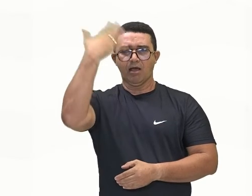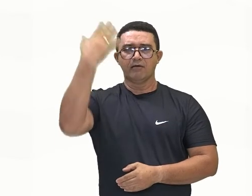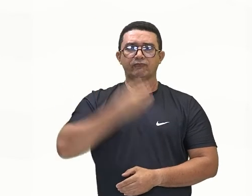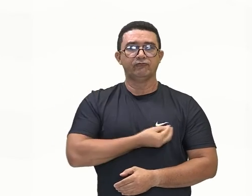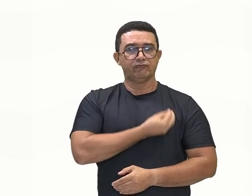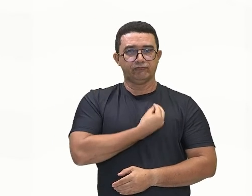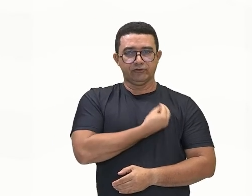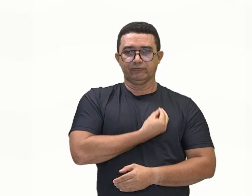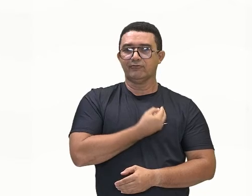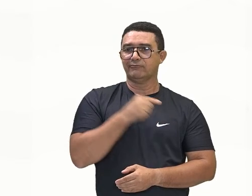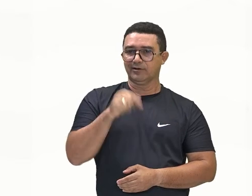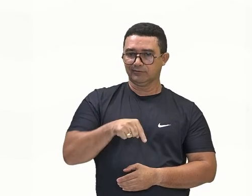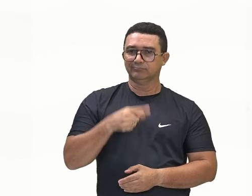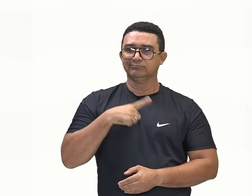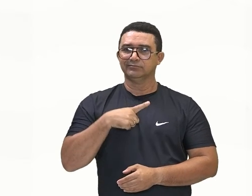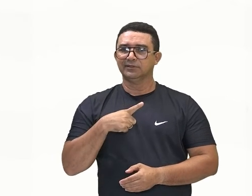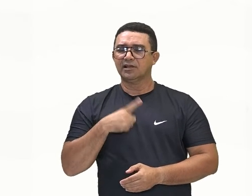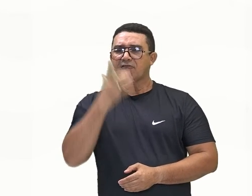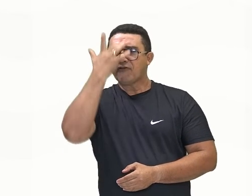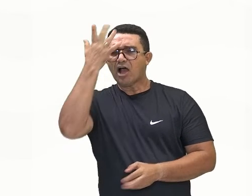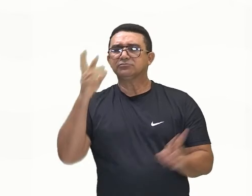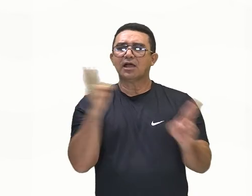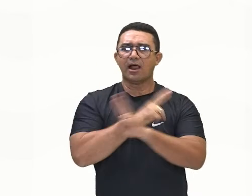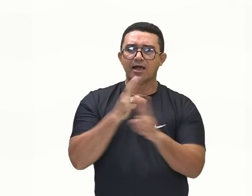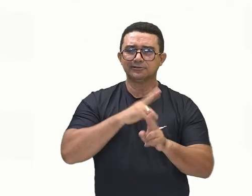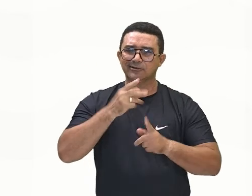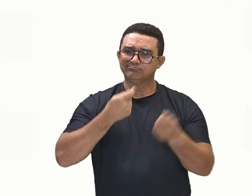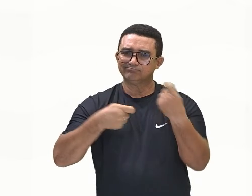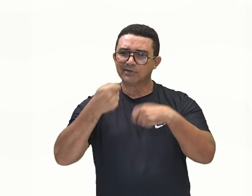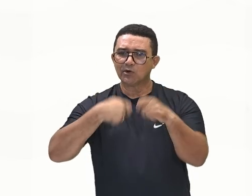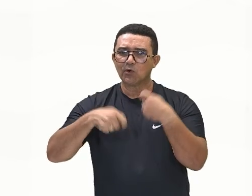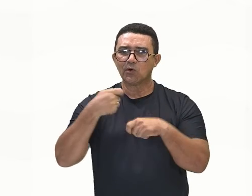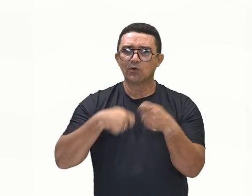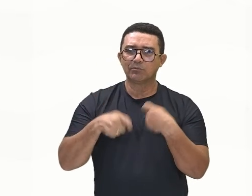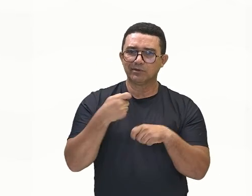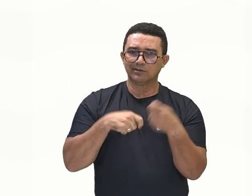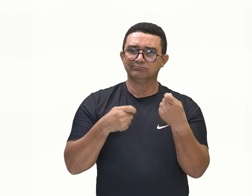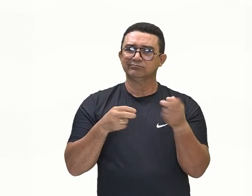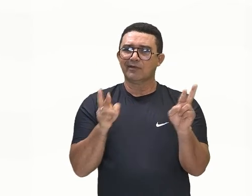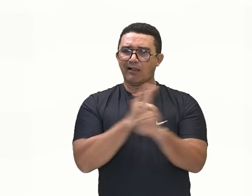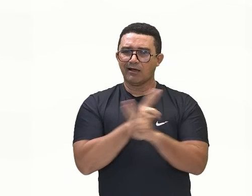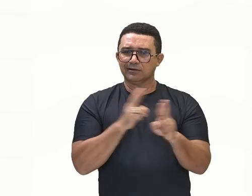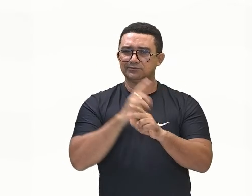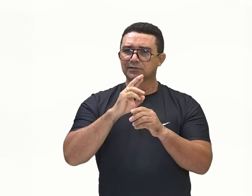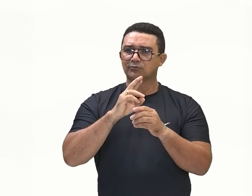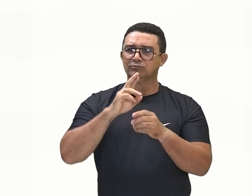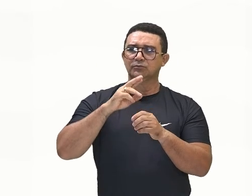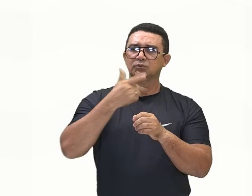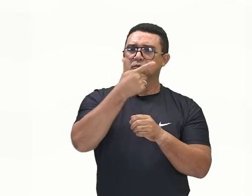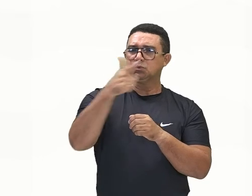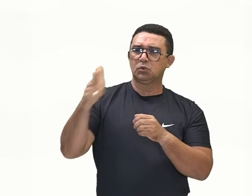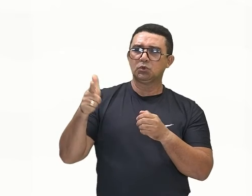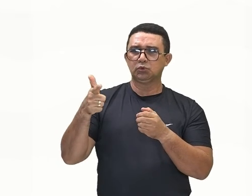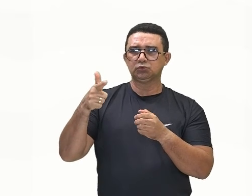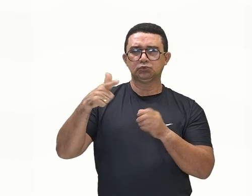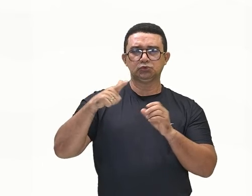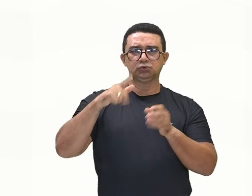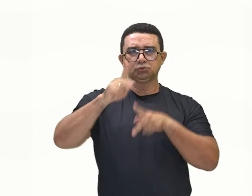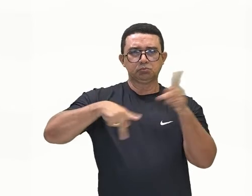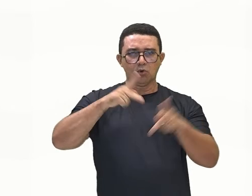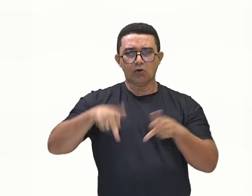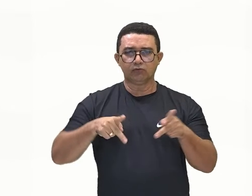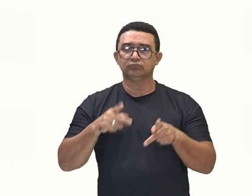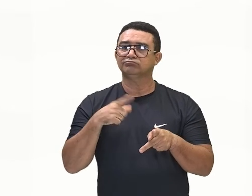que facilitou o relacionamento econômico entre essa relação internacional entre os povos. Mas, apesar de